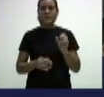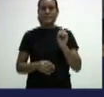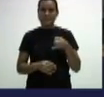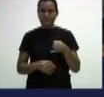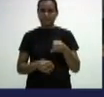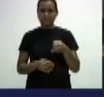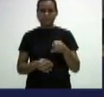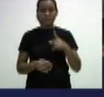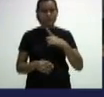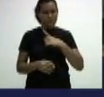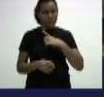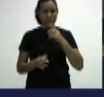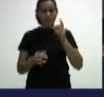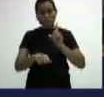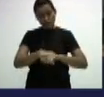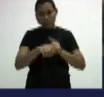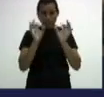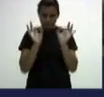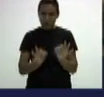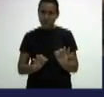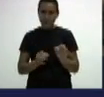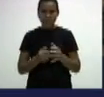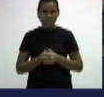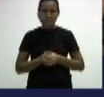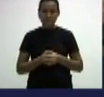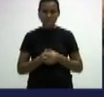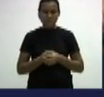Ele é um projeto de tempo limitado.